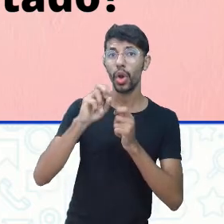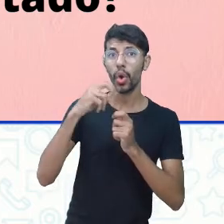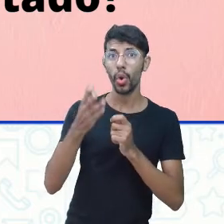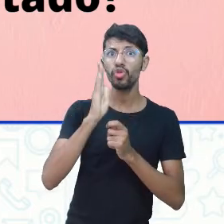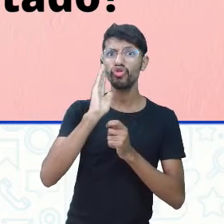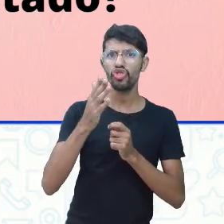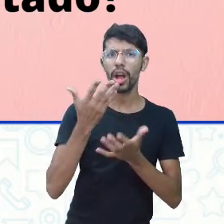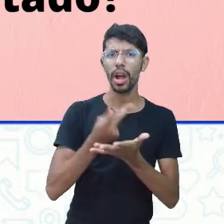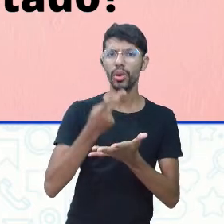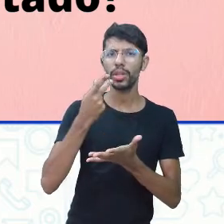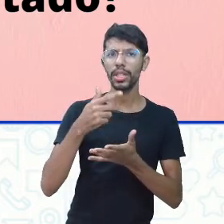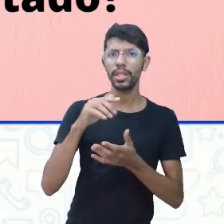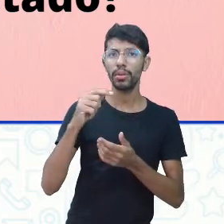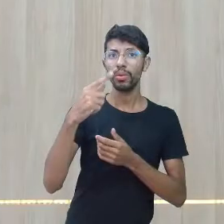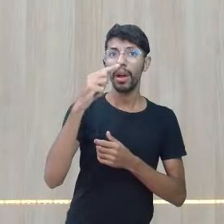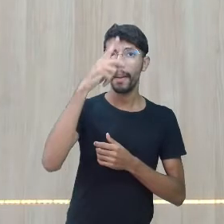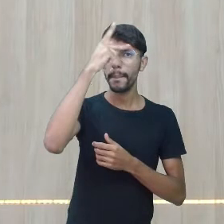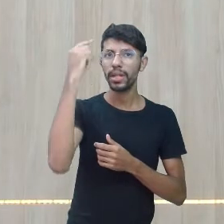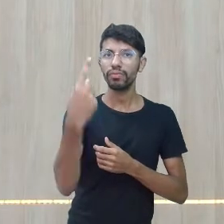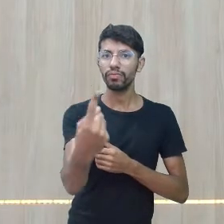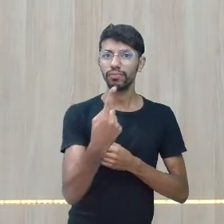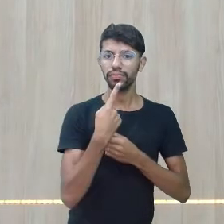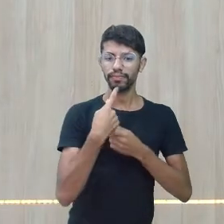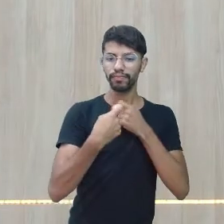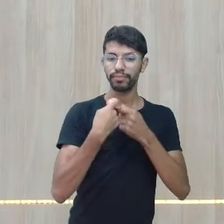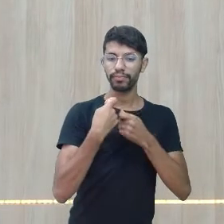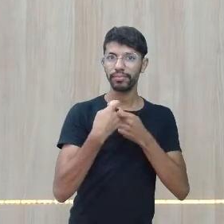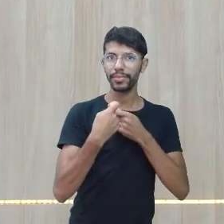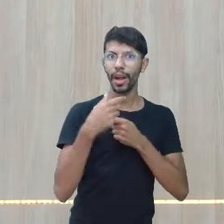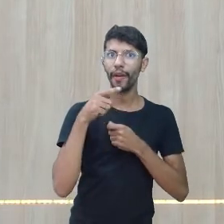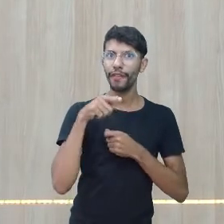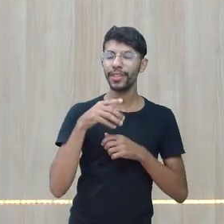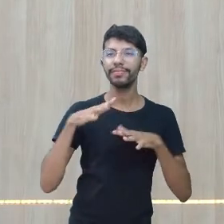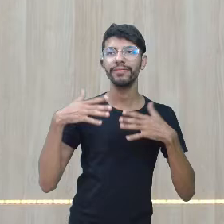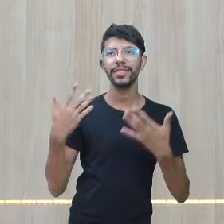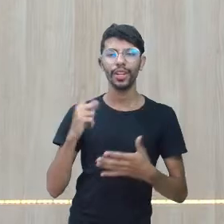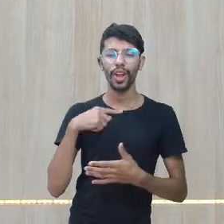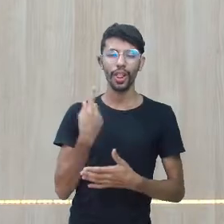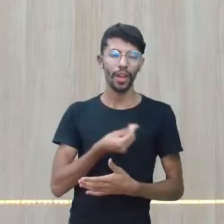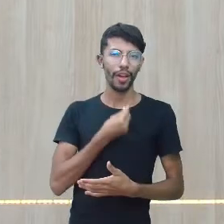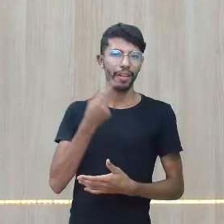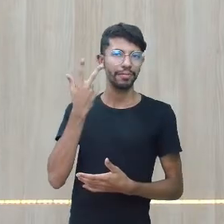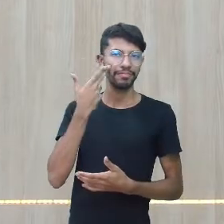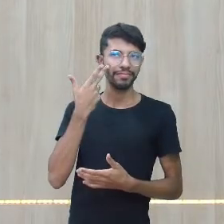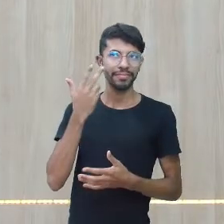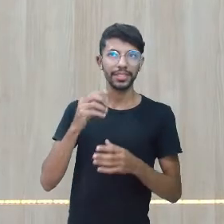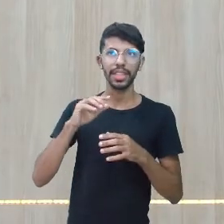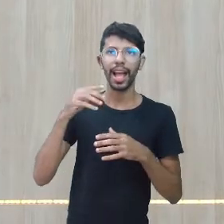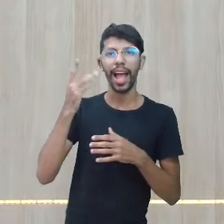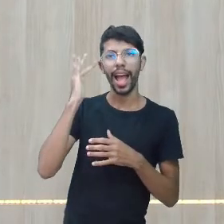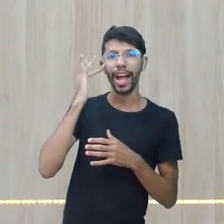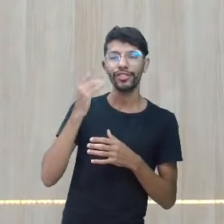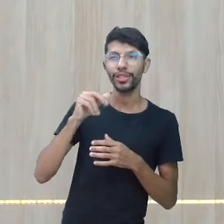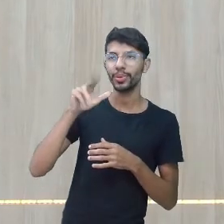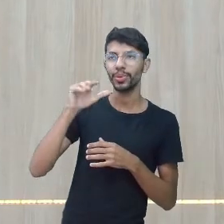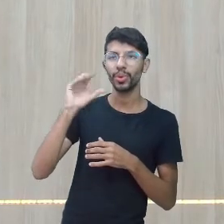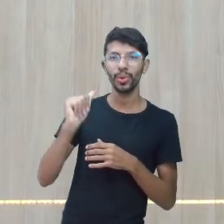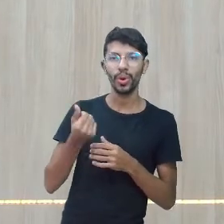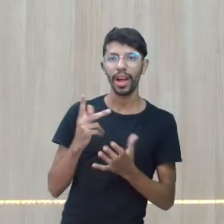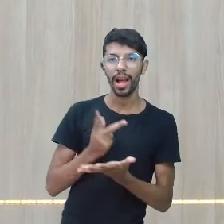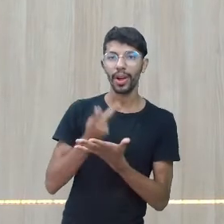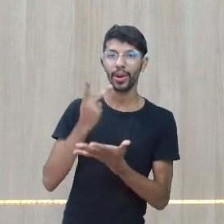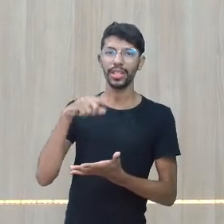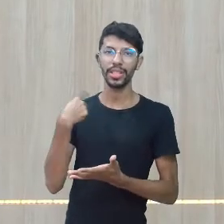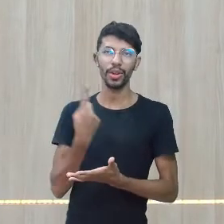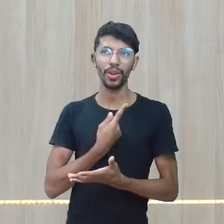foi entrevistado alguma vez na vida, né? A gente está aí vivendo a vida normal, a gente acha que nunca vai acontecer com a gente, que a gente nunca vai aparecer na